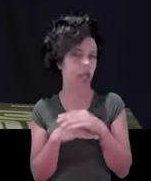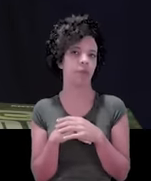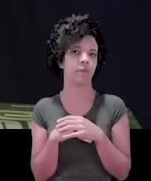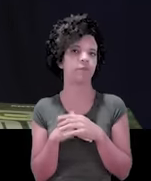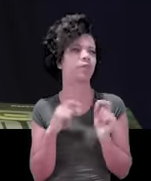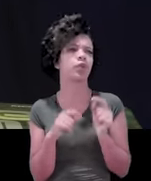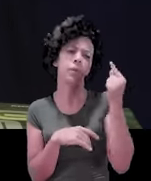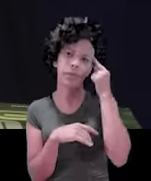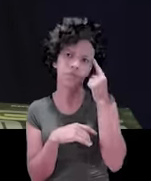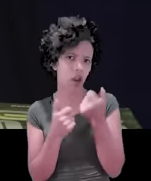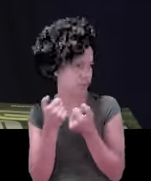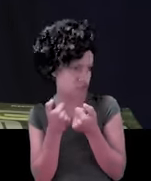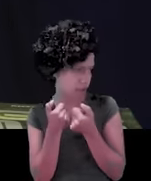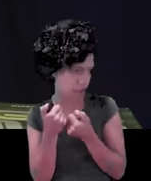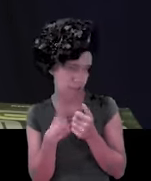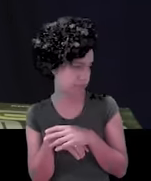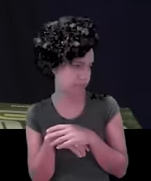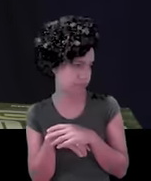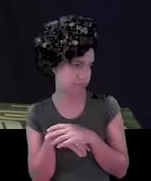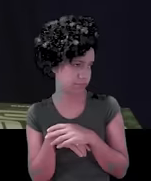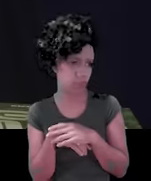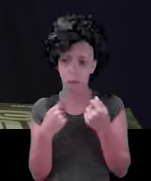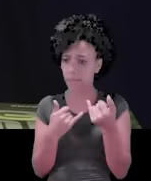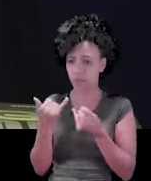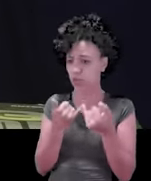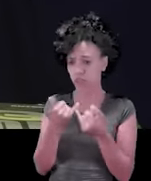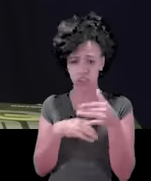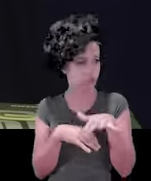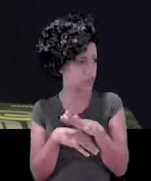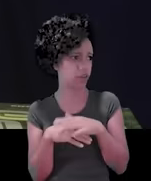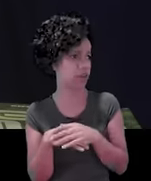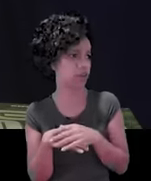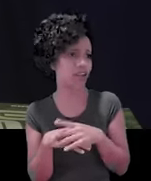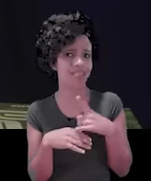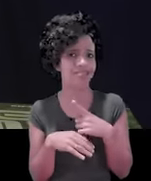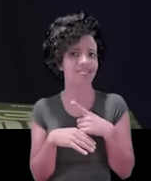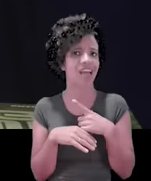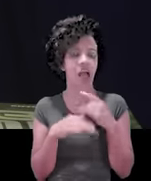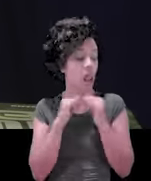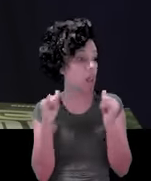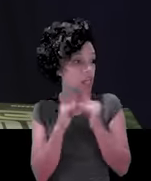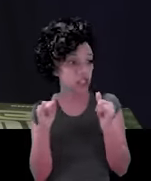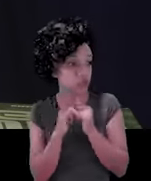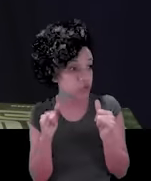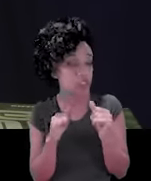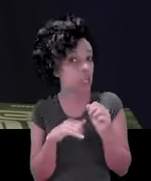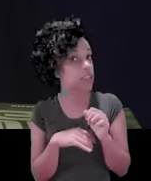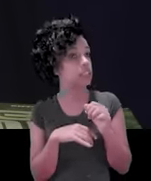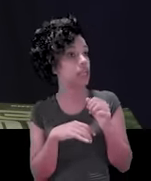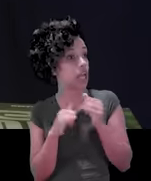água e tive na minha cabeça é um videogame né então eu preciso me divertir com isso aqui digitar muito duas de energia